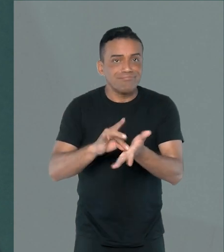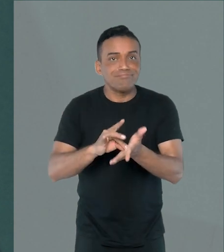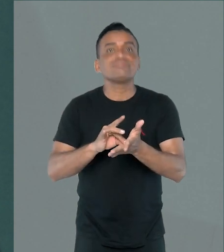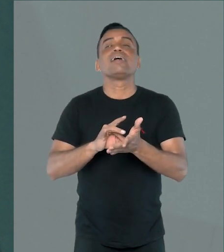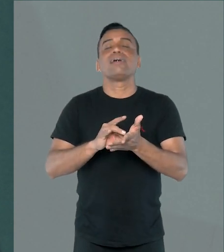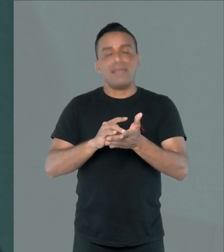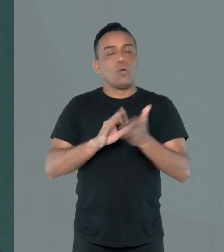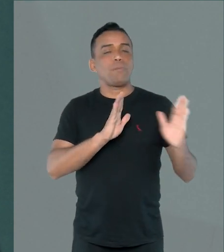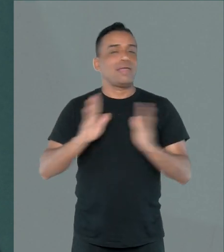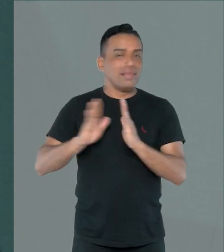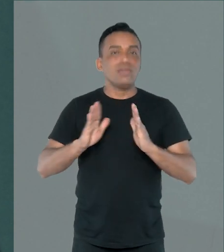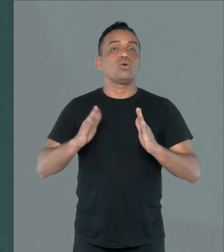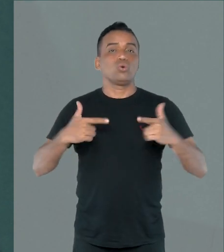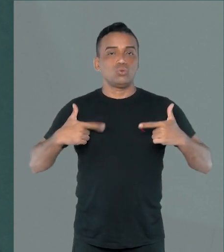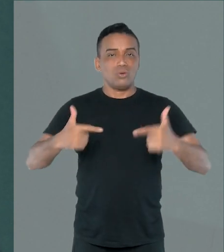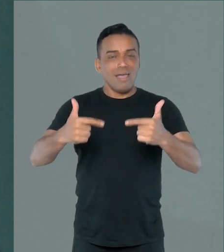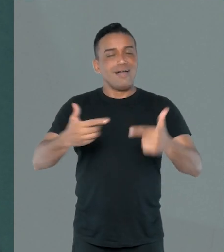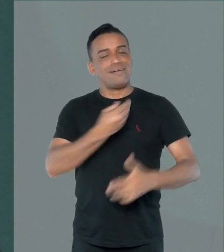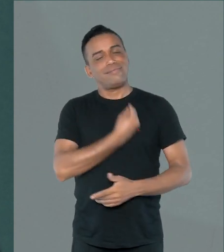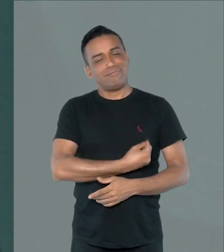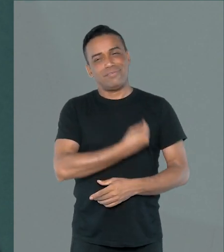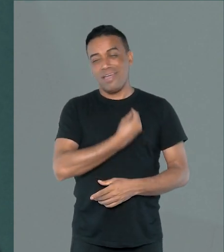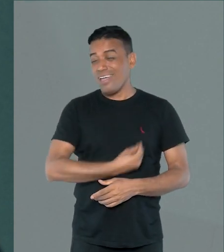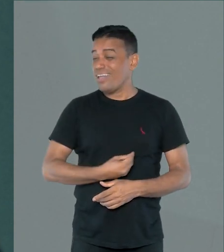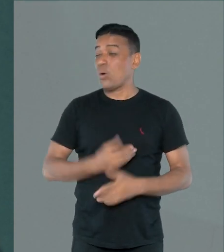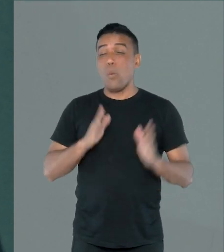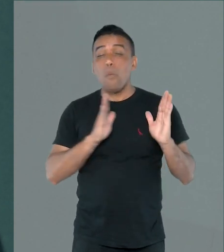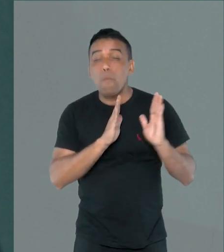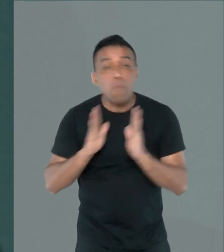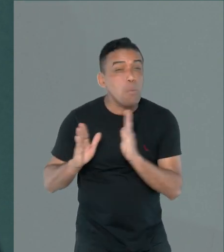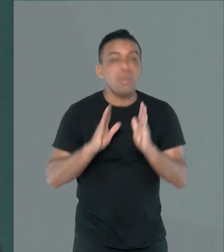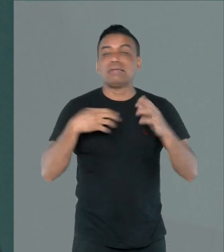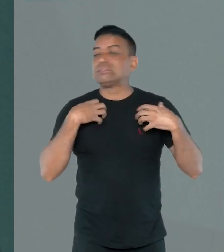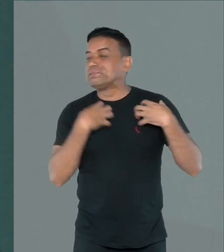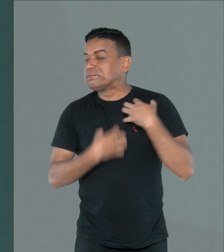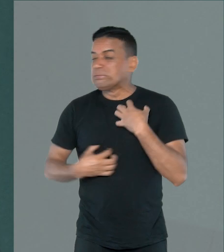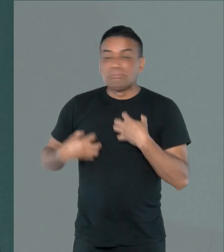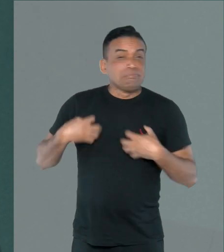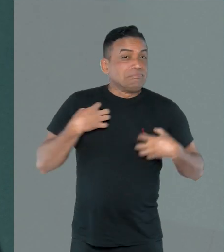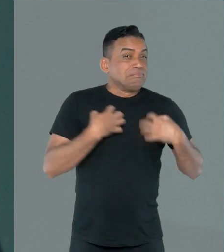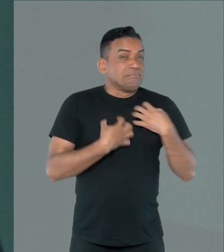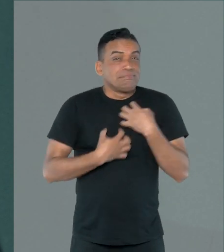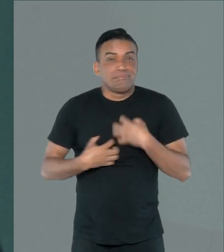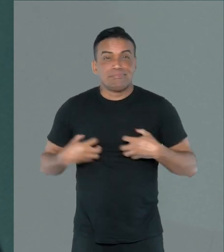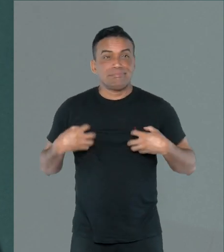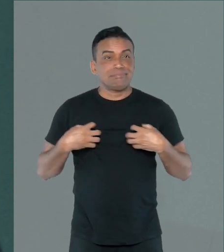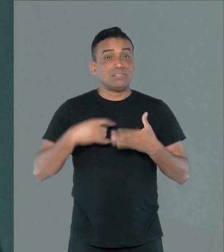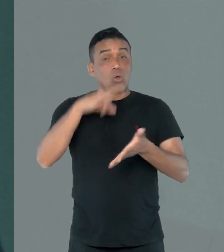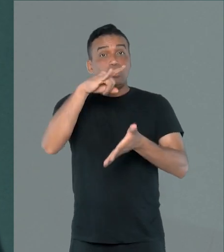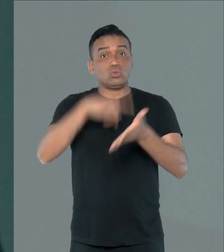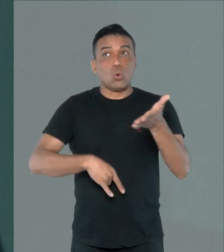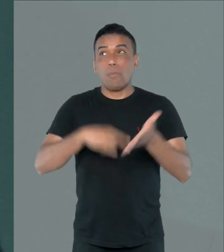realmente de muita aflição, e como documento precioso e novidade, confesso a você